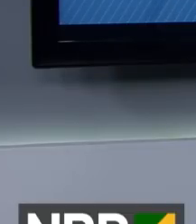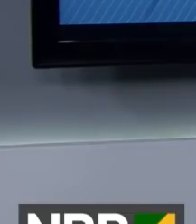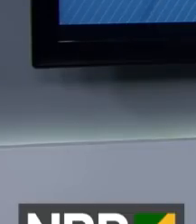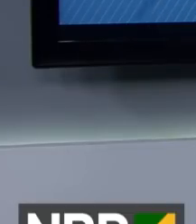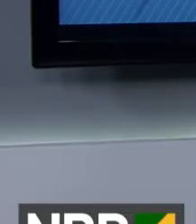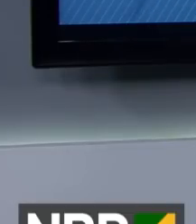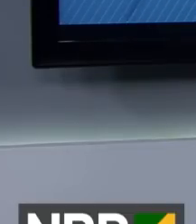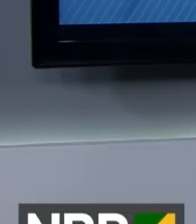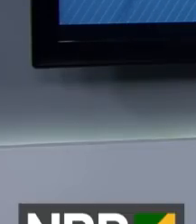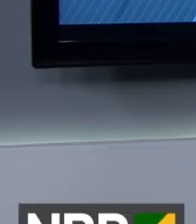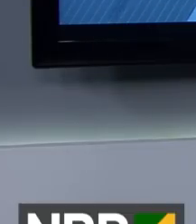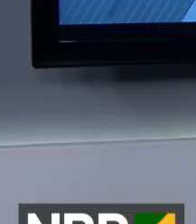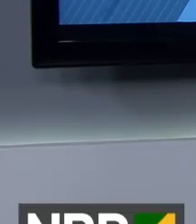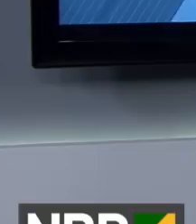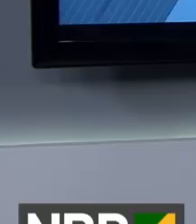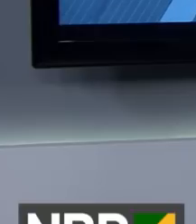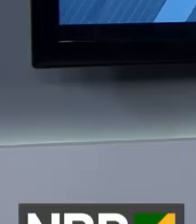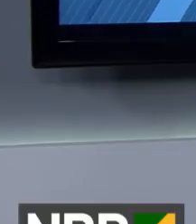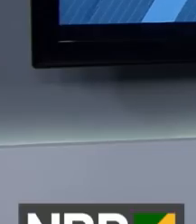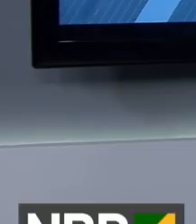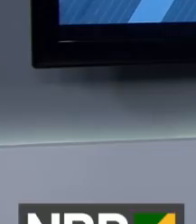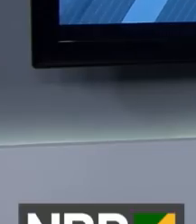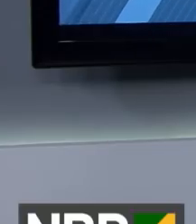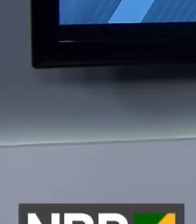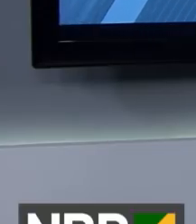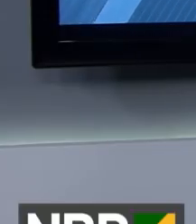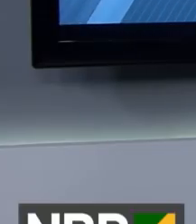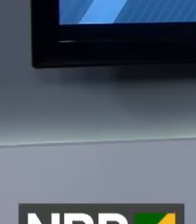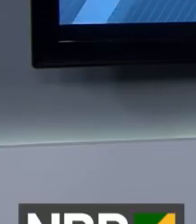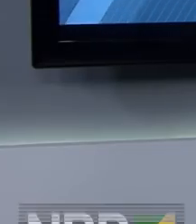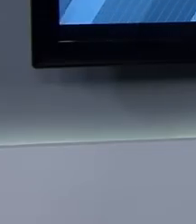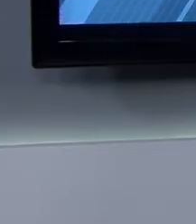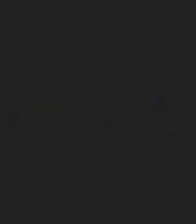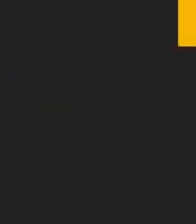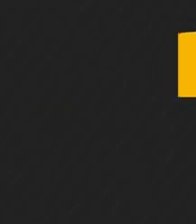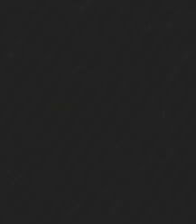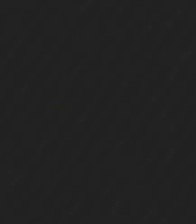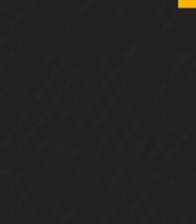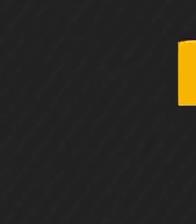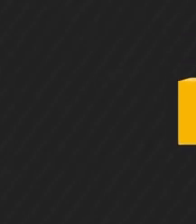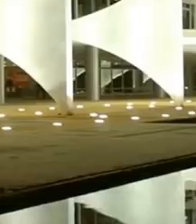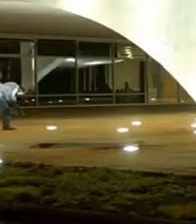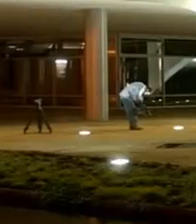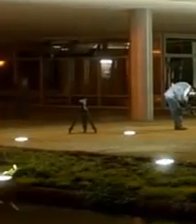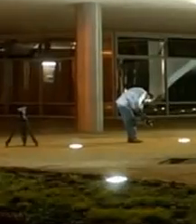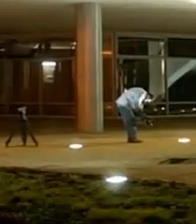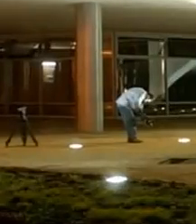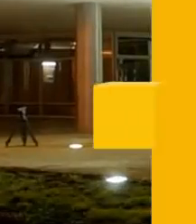programação. Continue com a gente na NBR, a TV do Governo Federal.